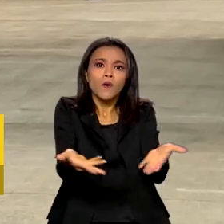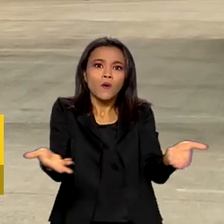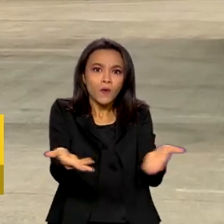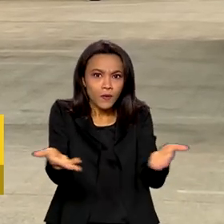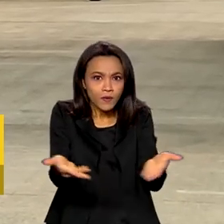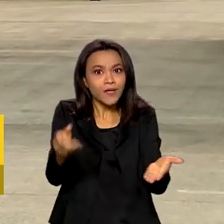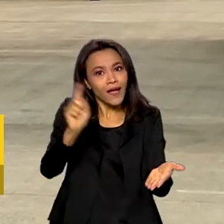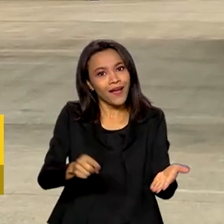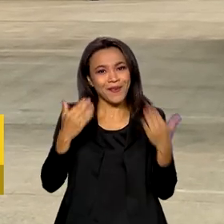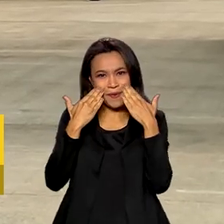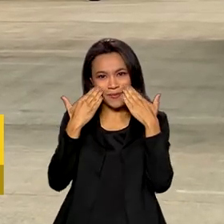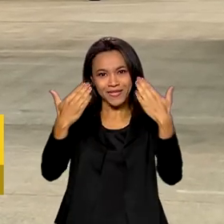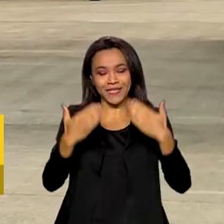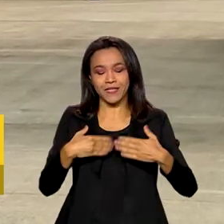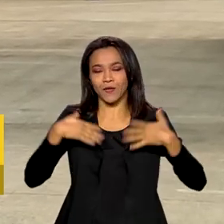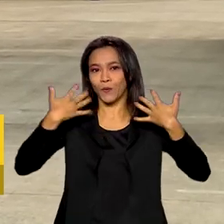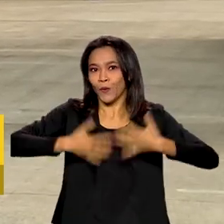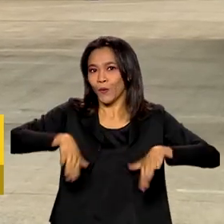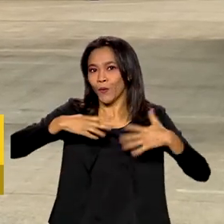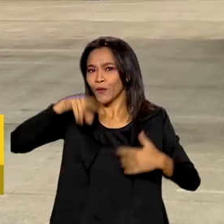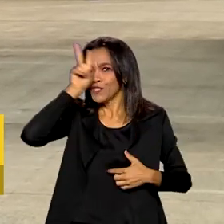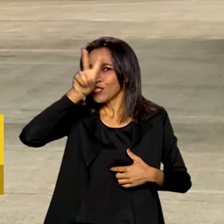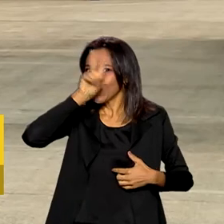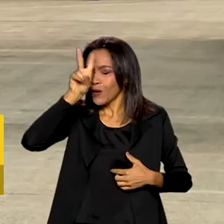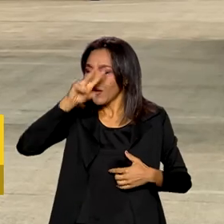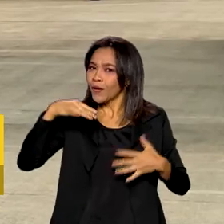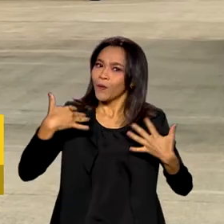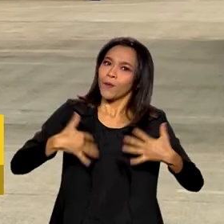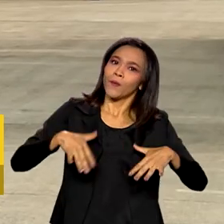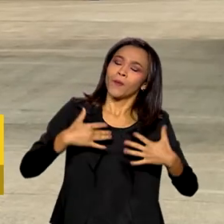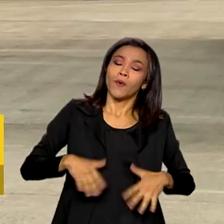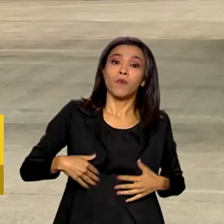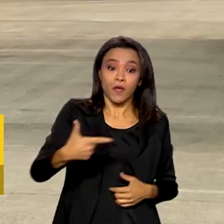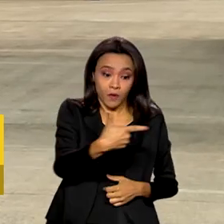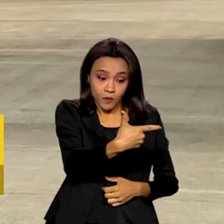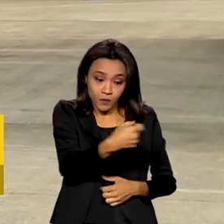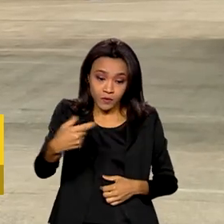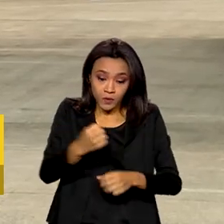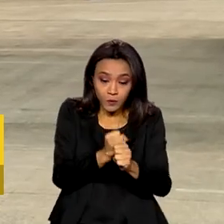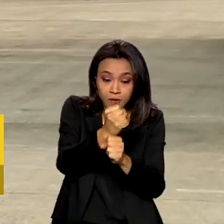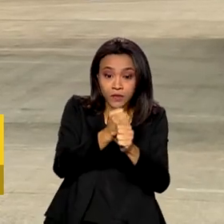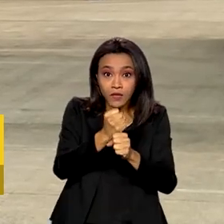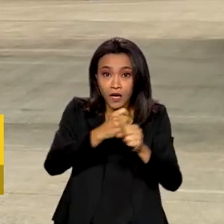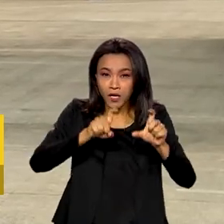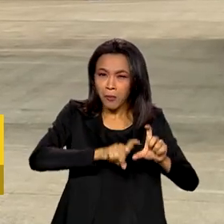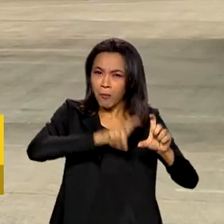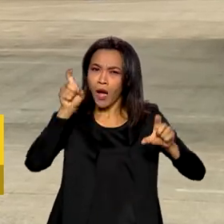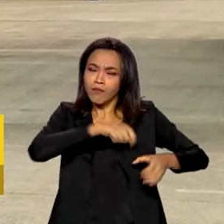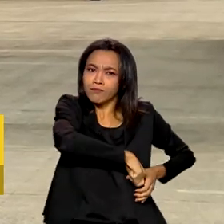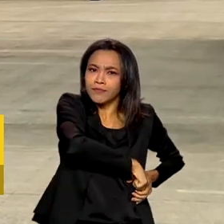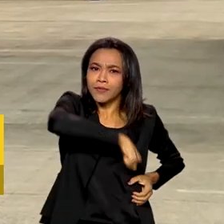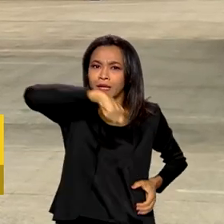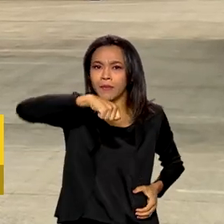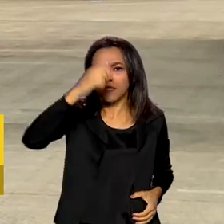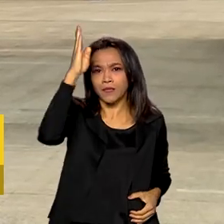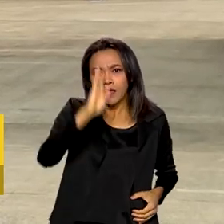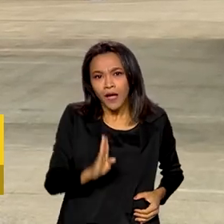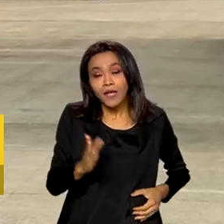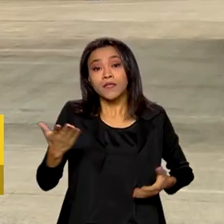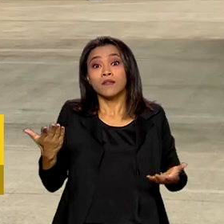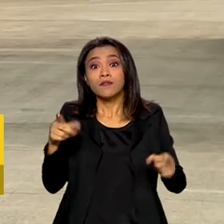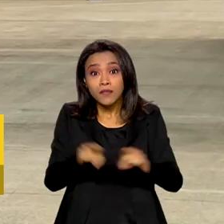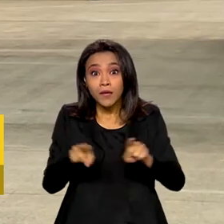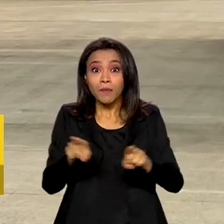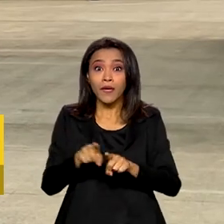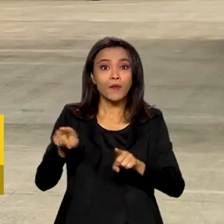uma apresentação histórica, já que além do bicentenário da independência, a Esquadrilha também comemora